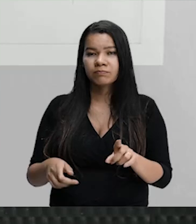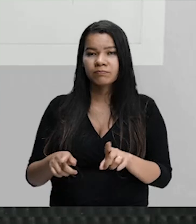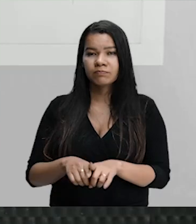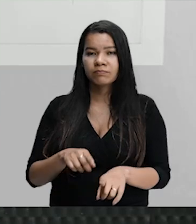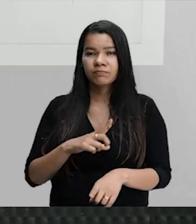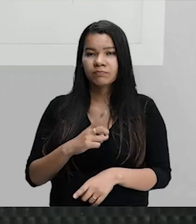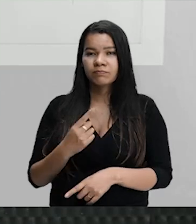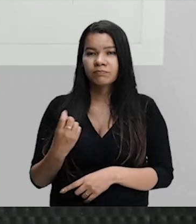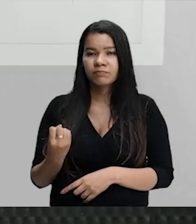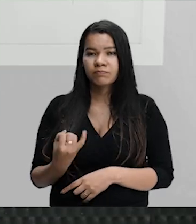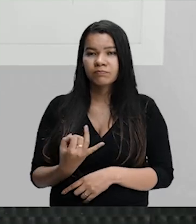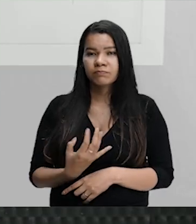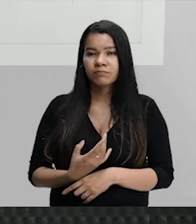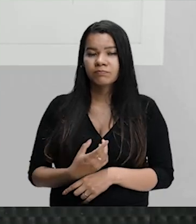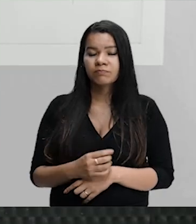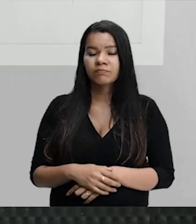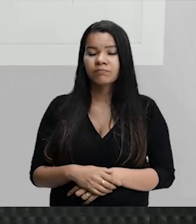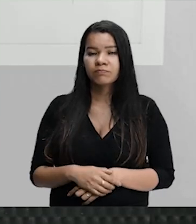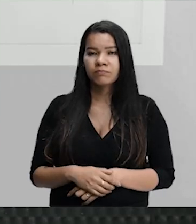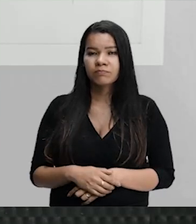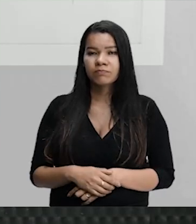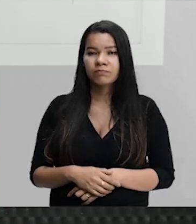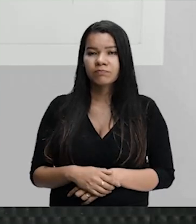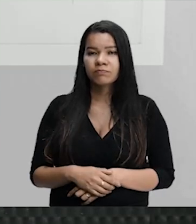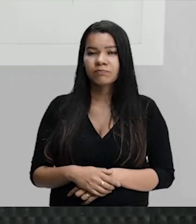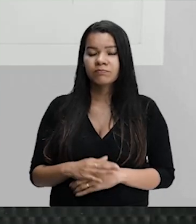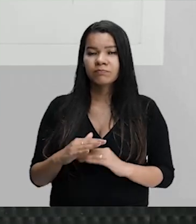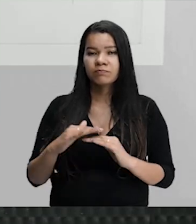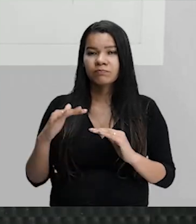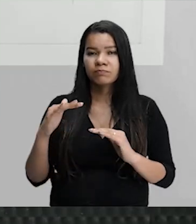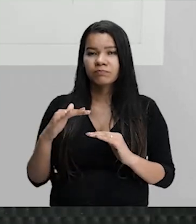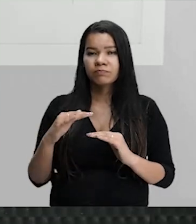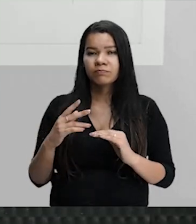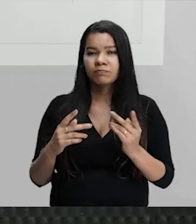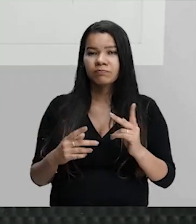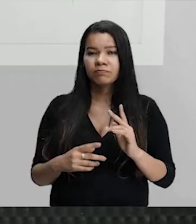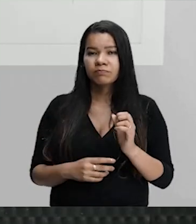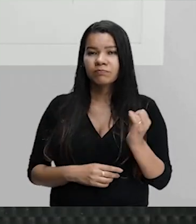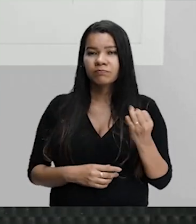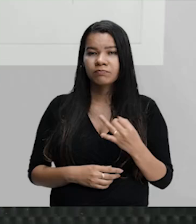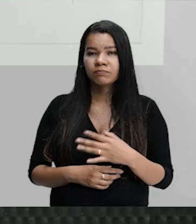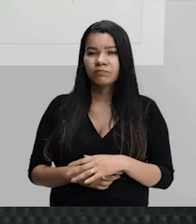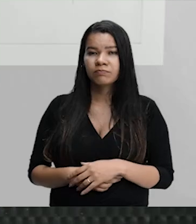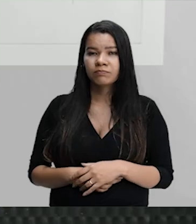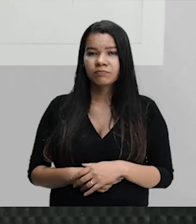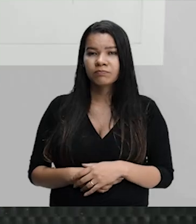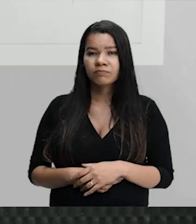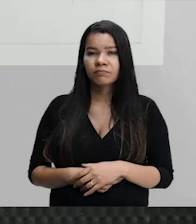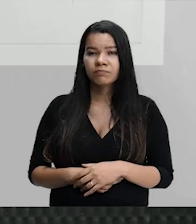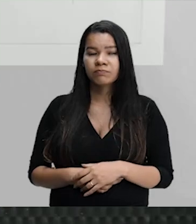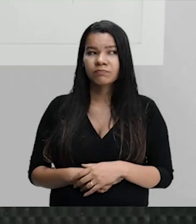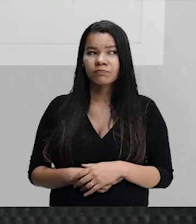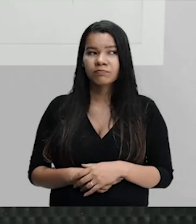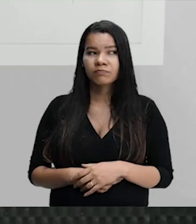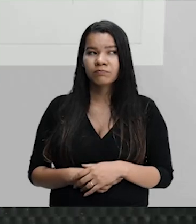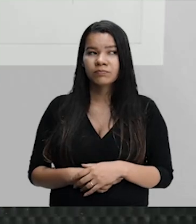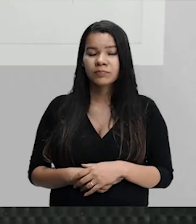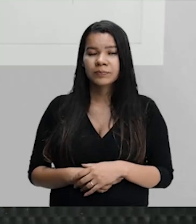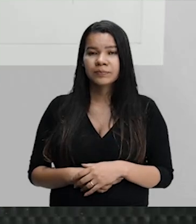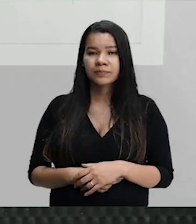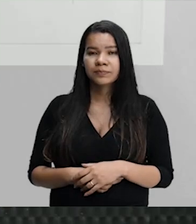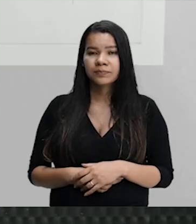quantidade da amostra bem considerável. Certo? Ainda está lá em cima essa quantidade da amostra, né? Vou chamar aqui de N.